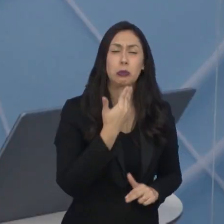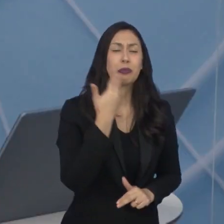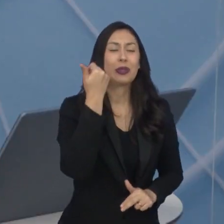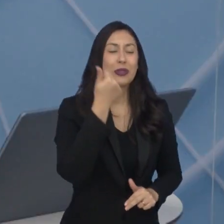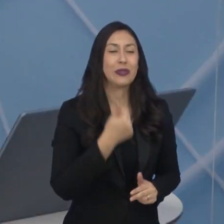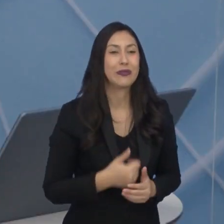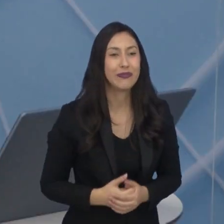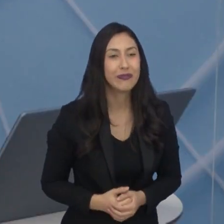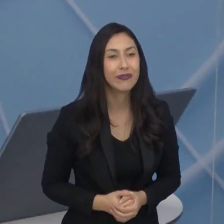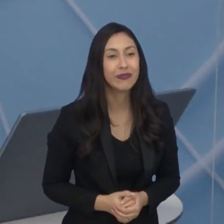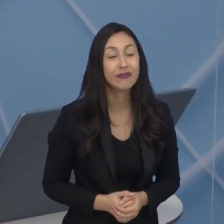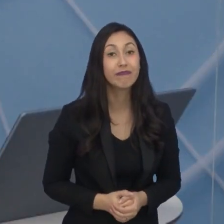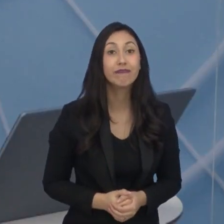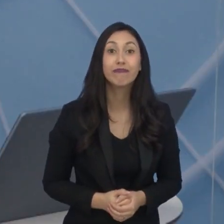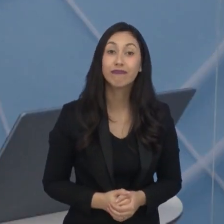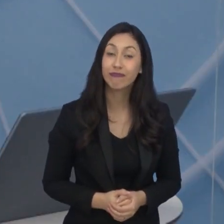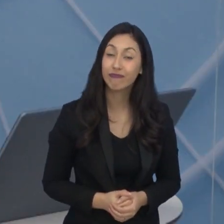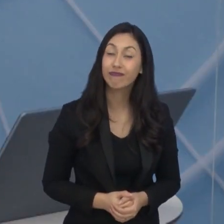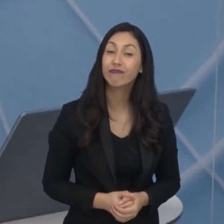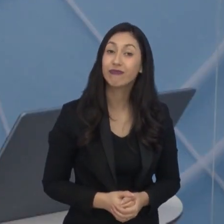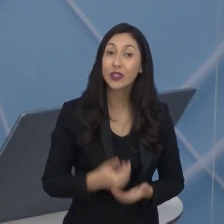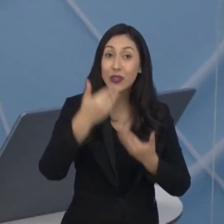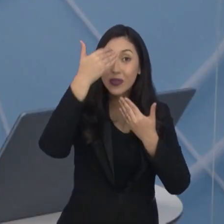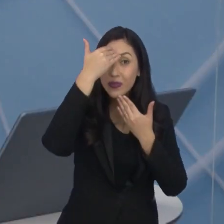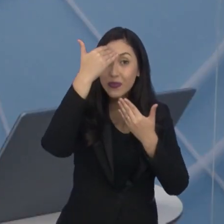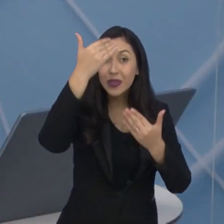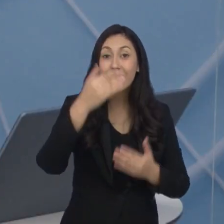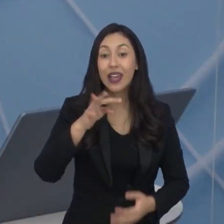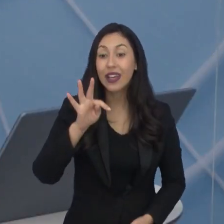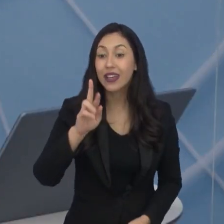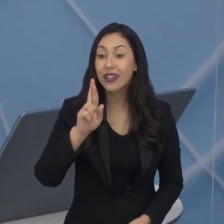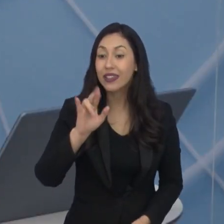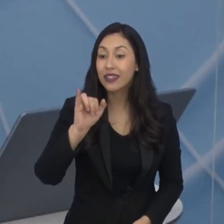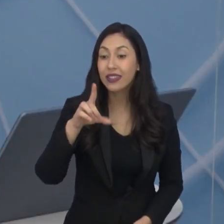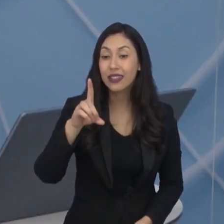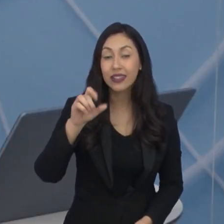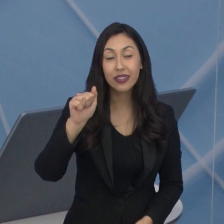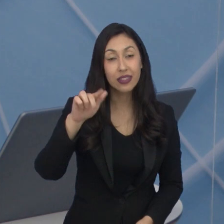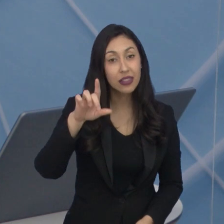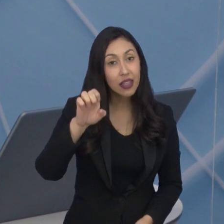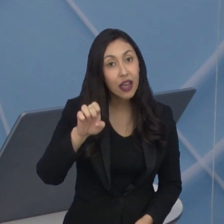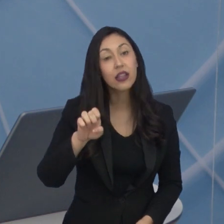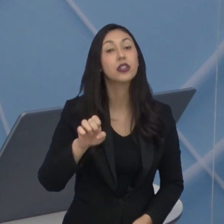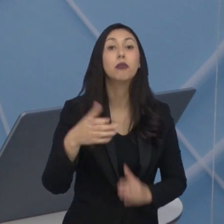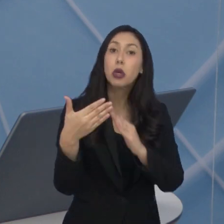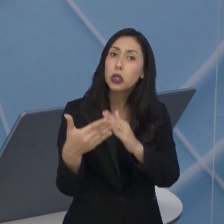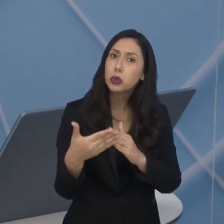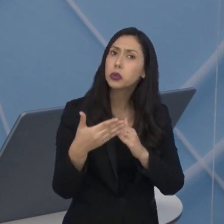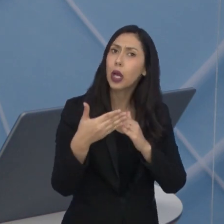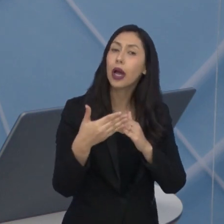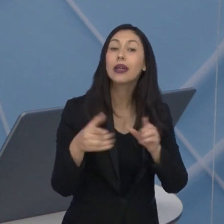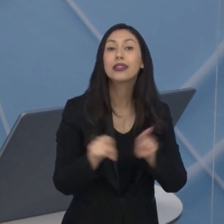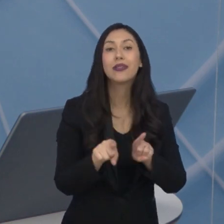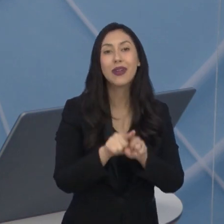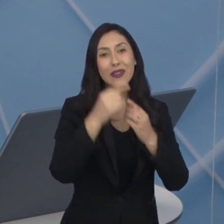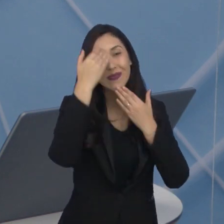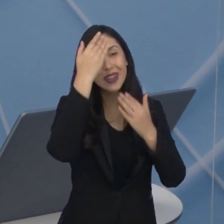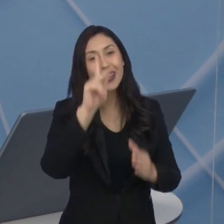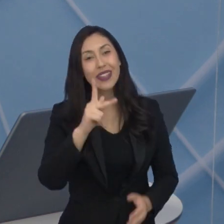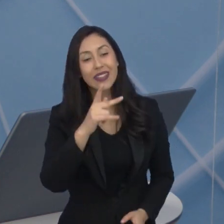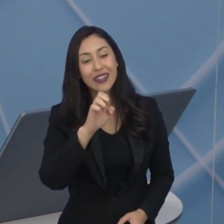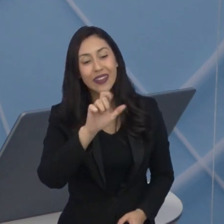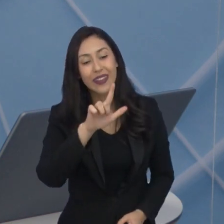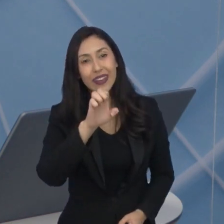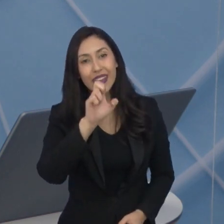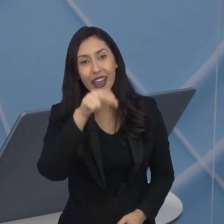bastante. Sem dúvida. Obrigada, dona Trindade, por contribuir com a gente. Quero agradecer também a Ellen Camargo, nossa